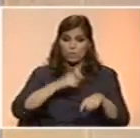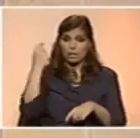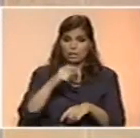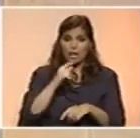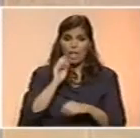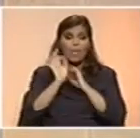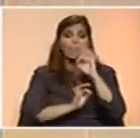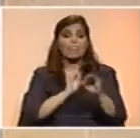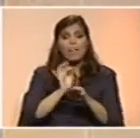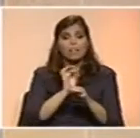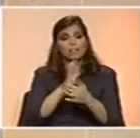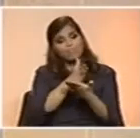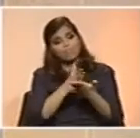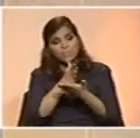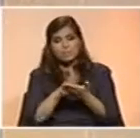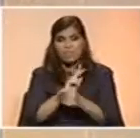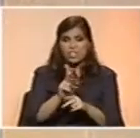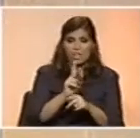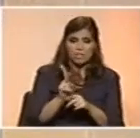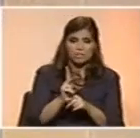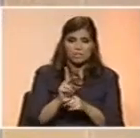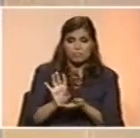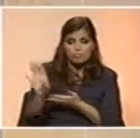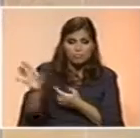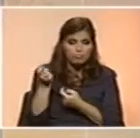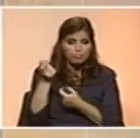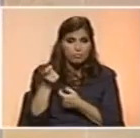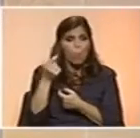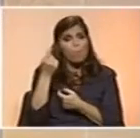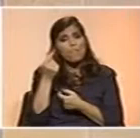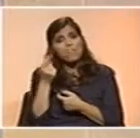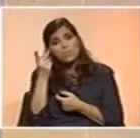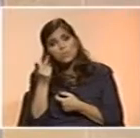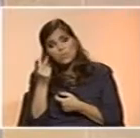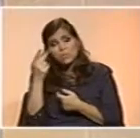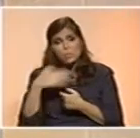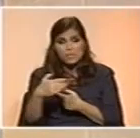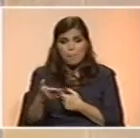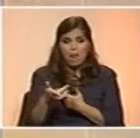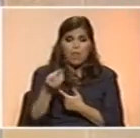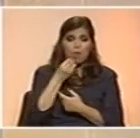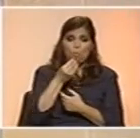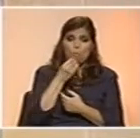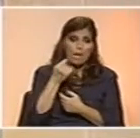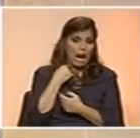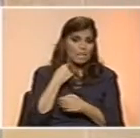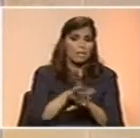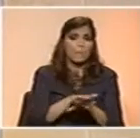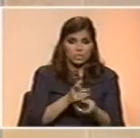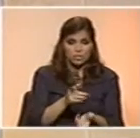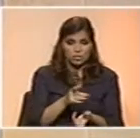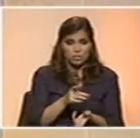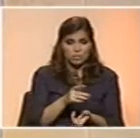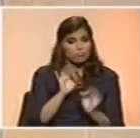dieta semi-vegetariana, que prescindem uma ou duas vezes, várias vezes por semana, de comer carne e peixe, é uma